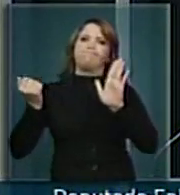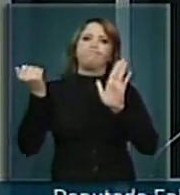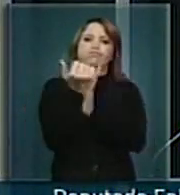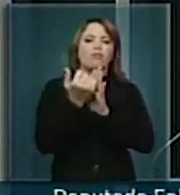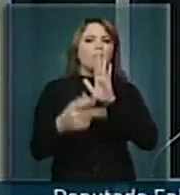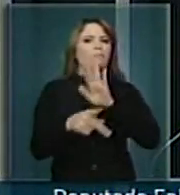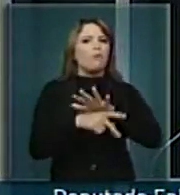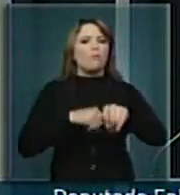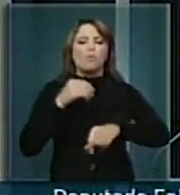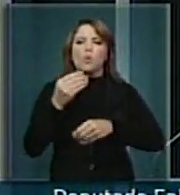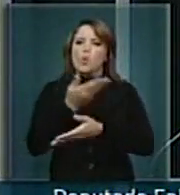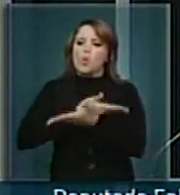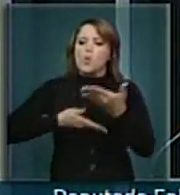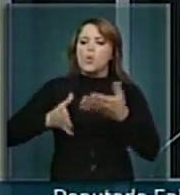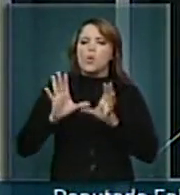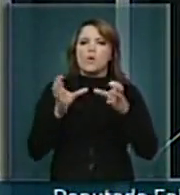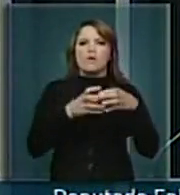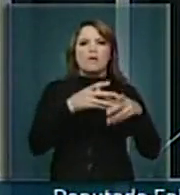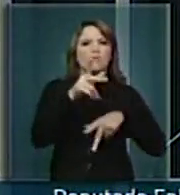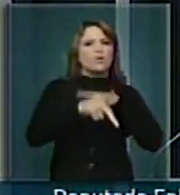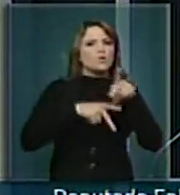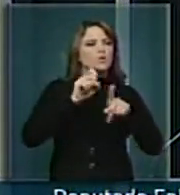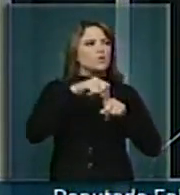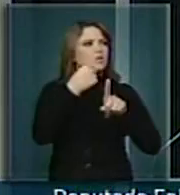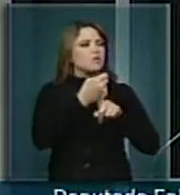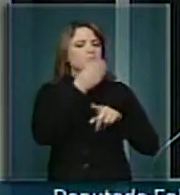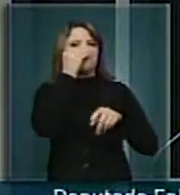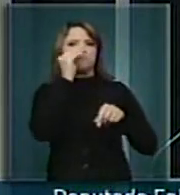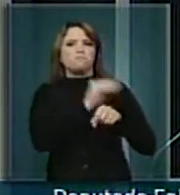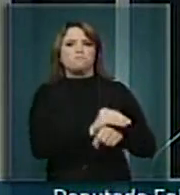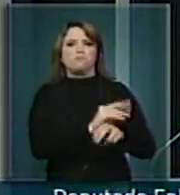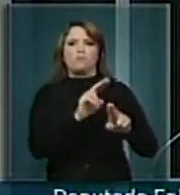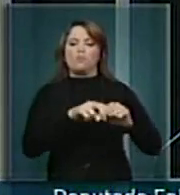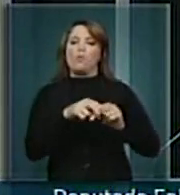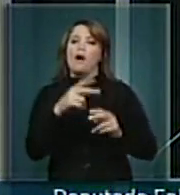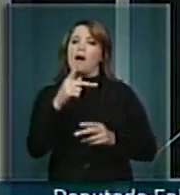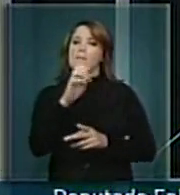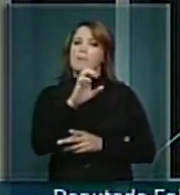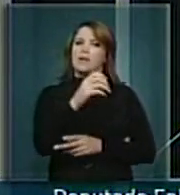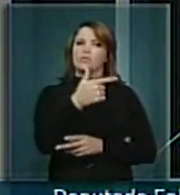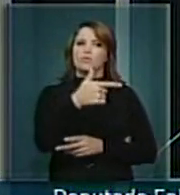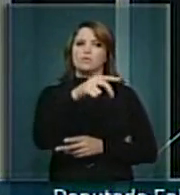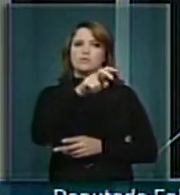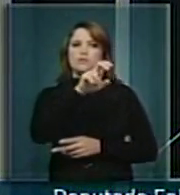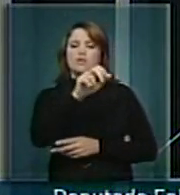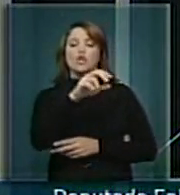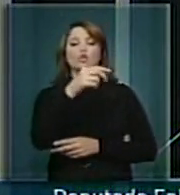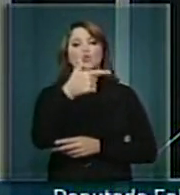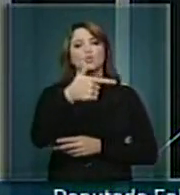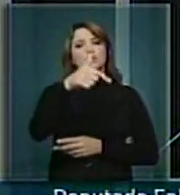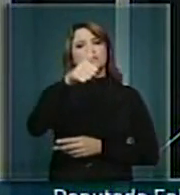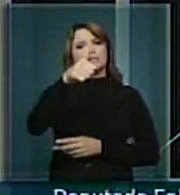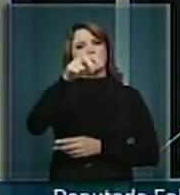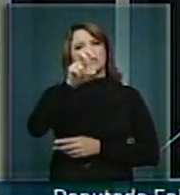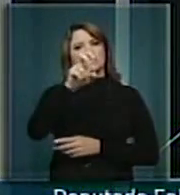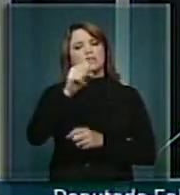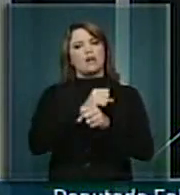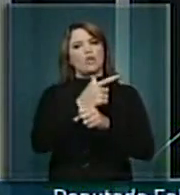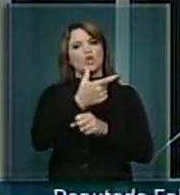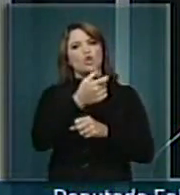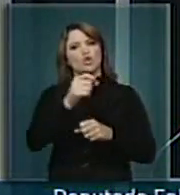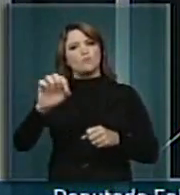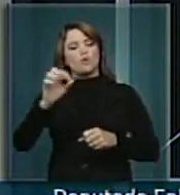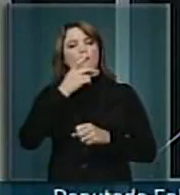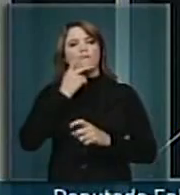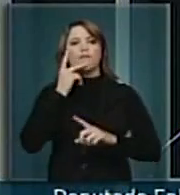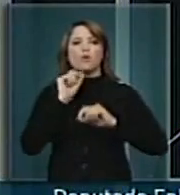dinâmica social, segundo alguns especialistas. A PEC 215 de 2000, que confere ao Congresso